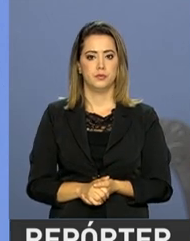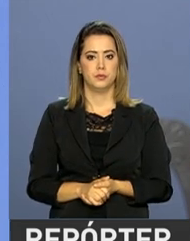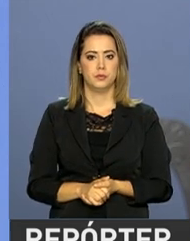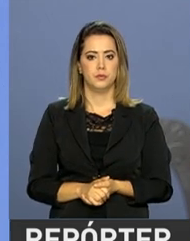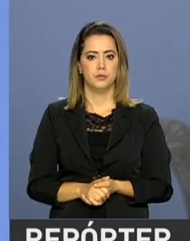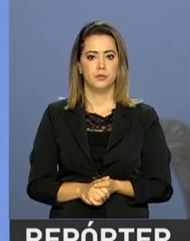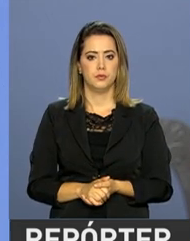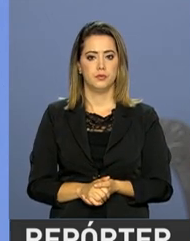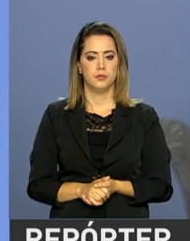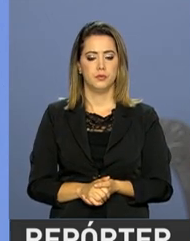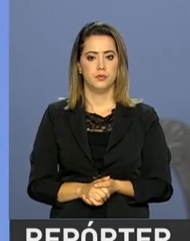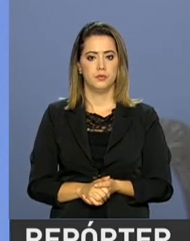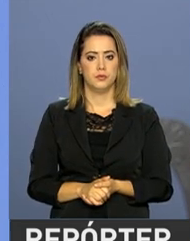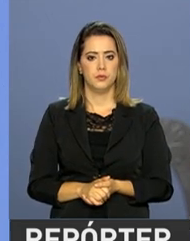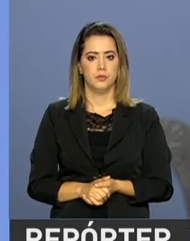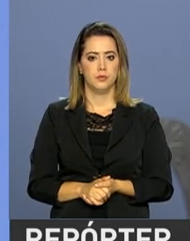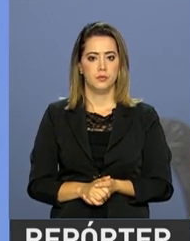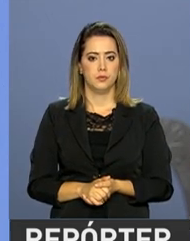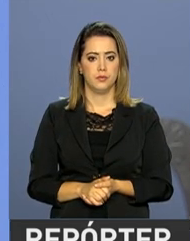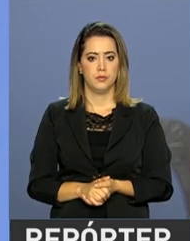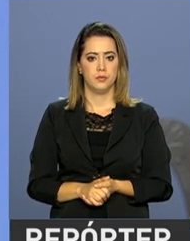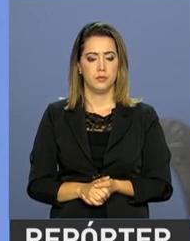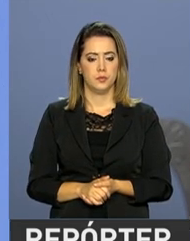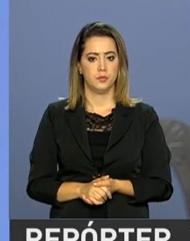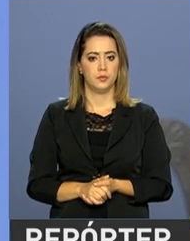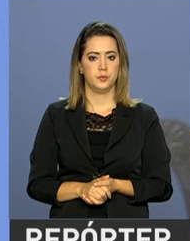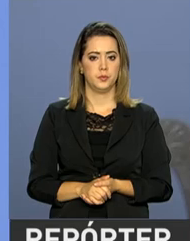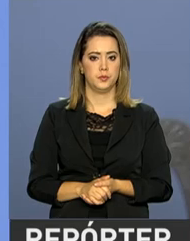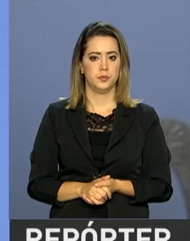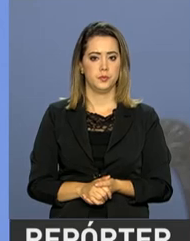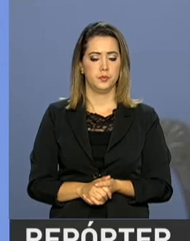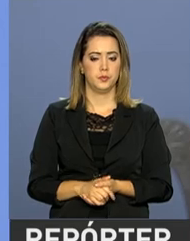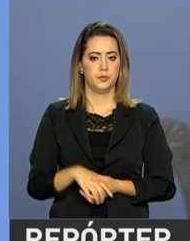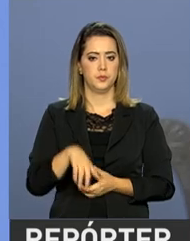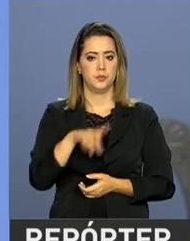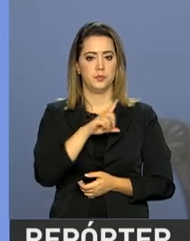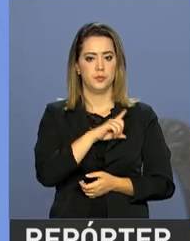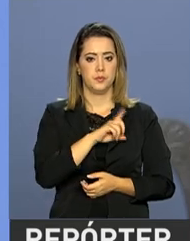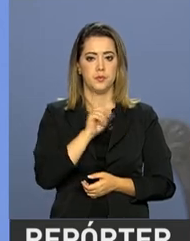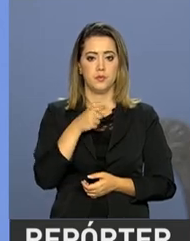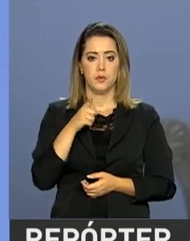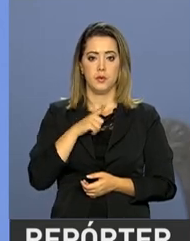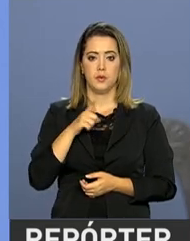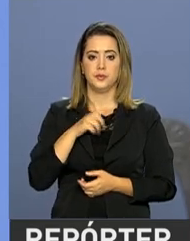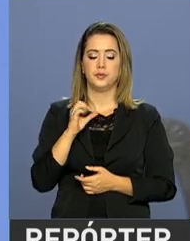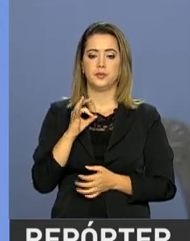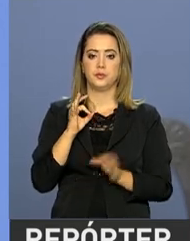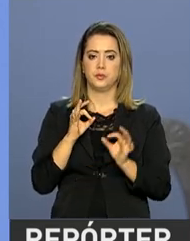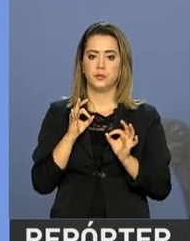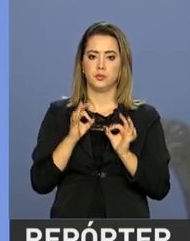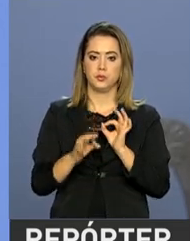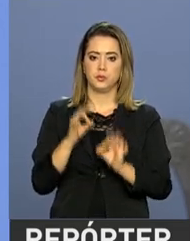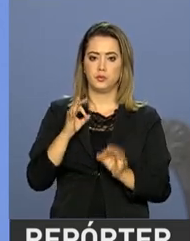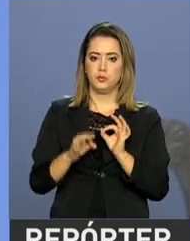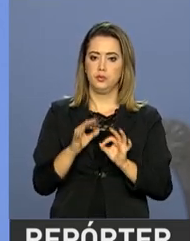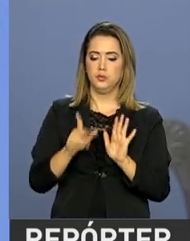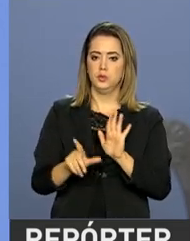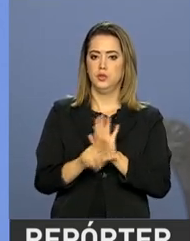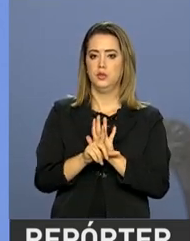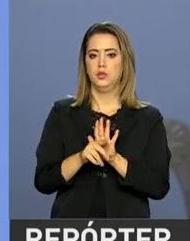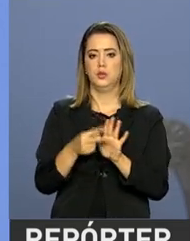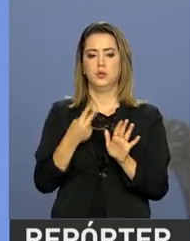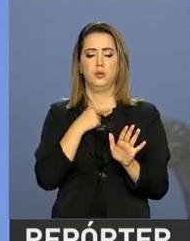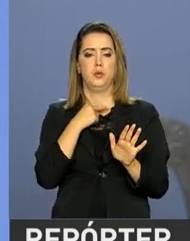alguns positivos que reforçam a jurisprudência já razoavelmente assentada então não tem muito sentido você